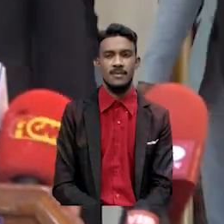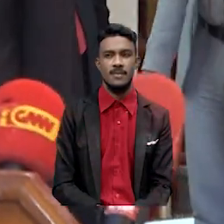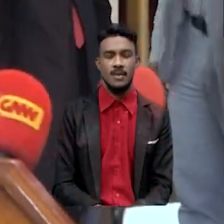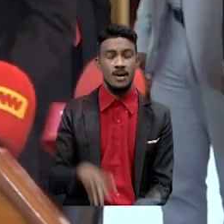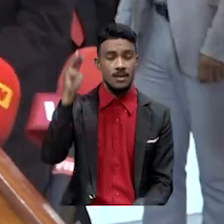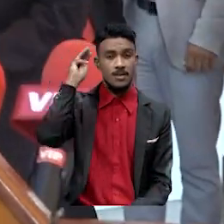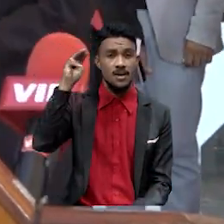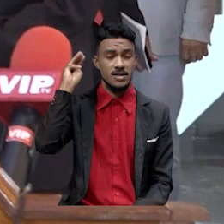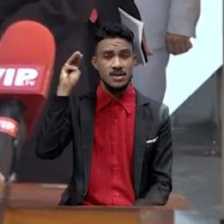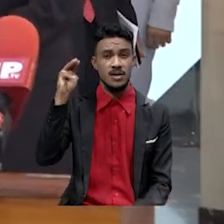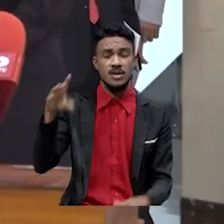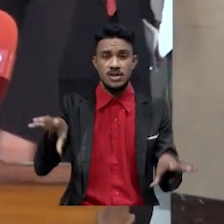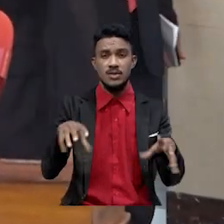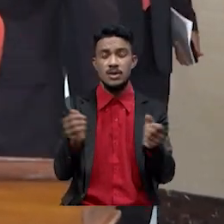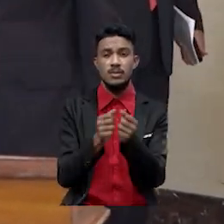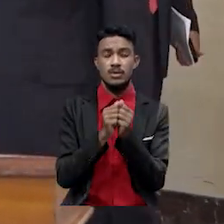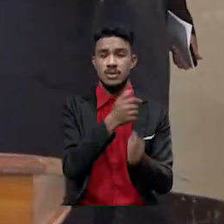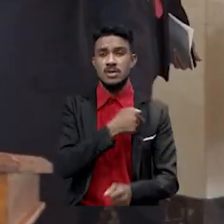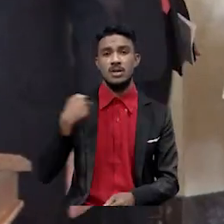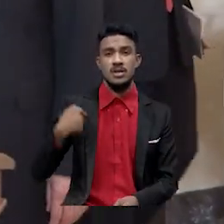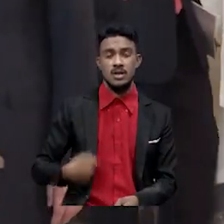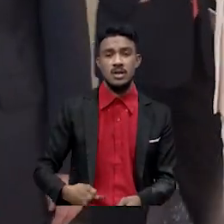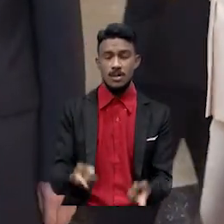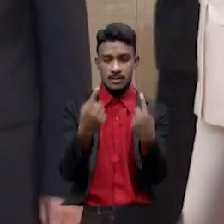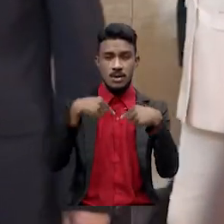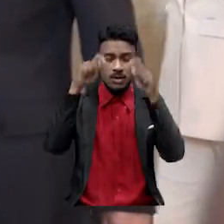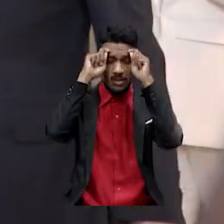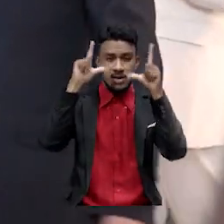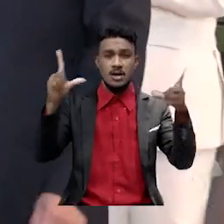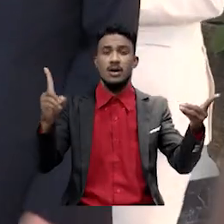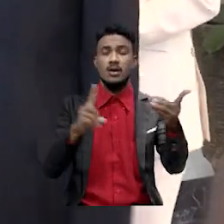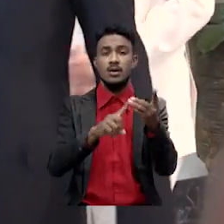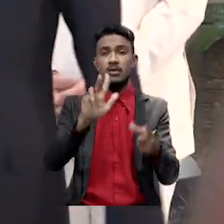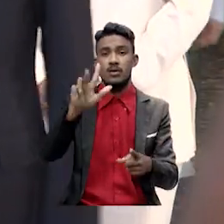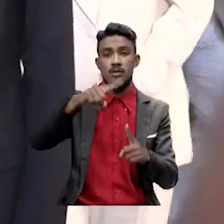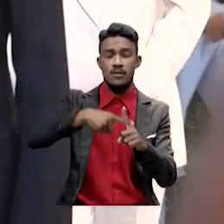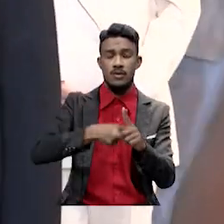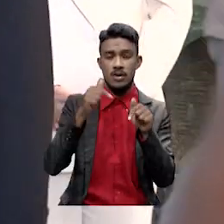Ministro do Negócio Estrangeiro na Cooperação República China, Toia Timor-Leste, e a Loron Tolu Fulané, no teu